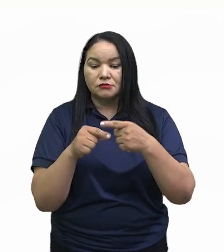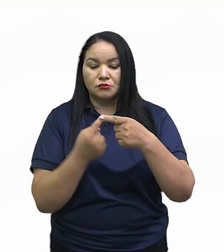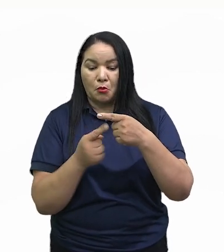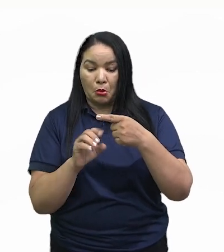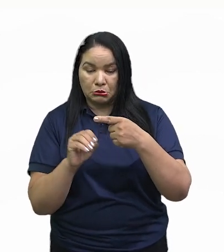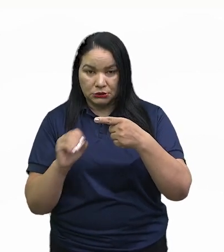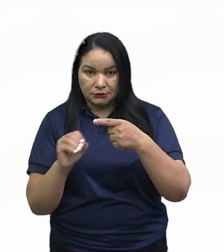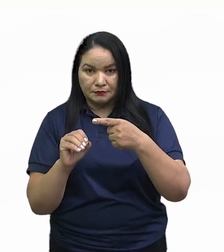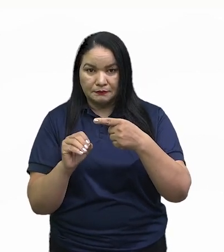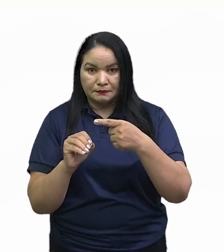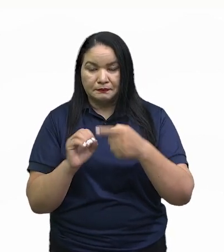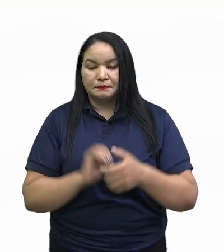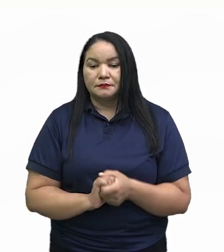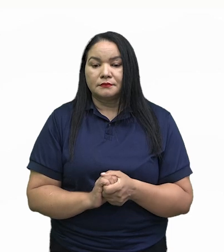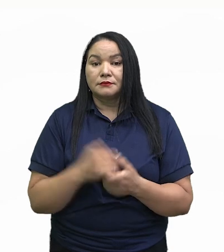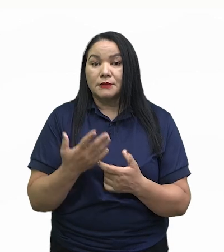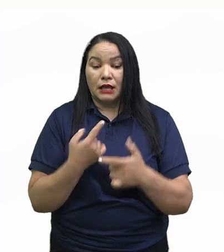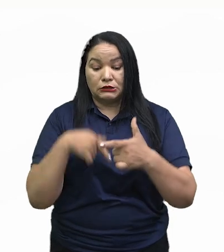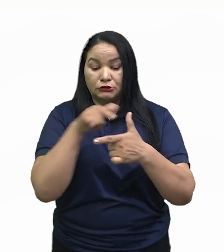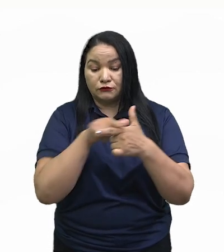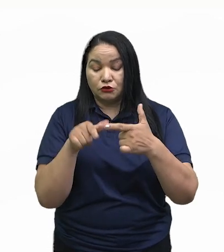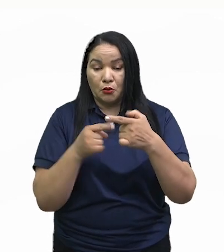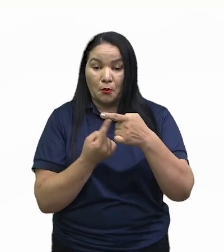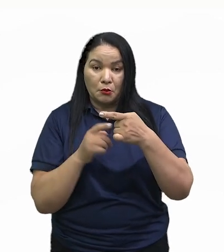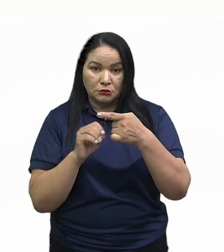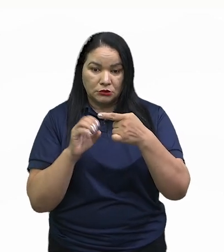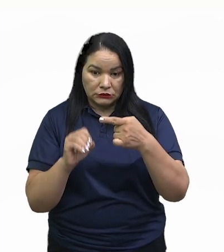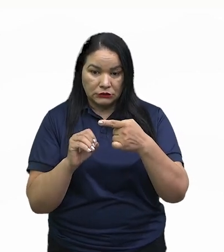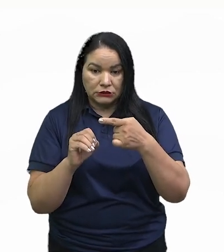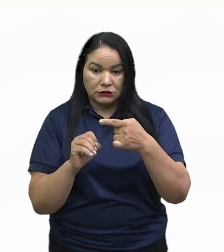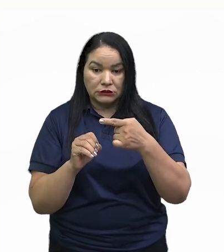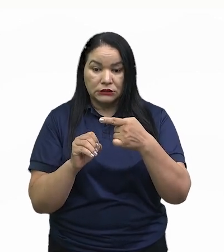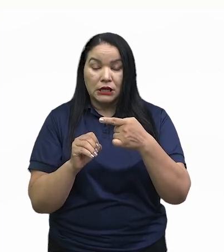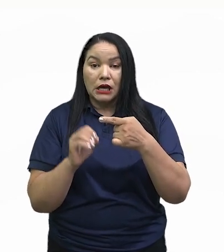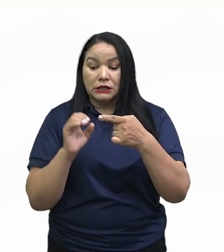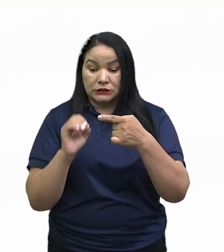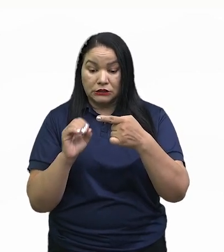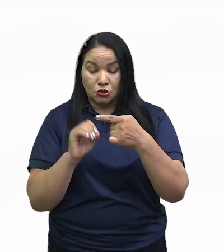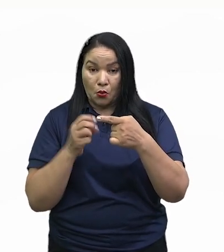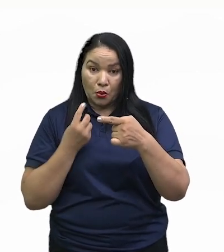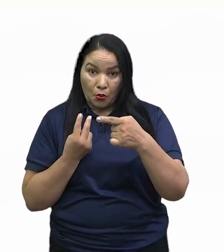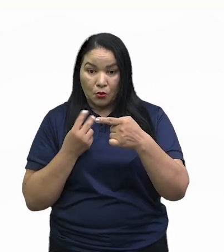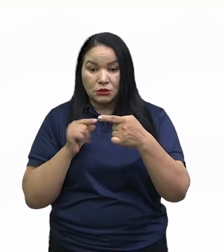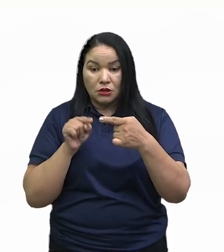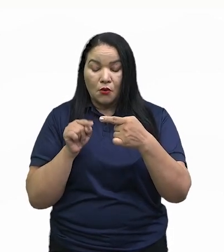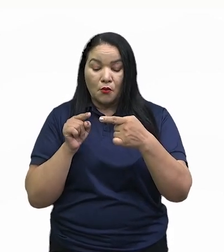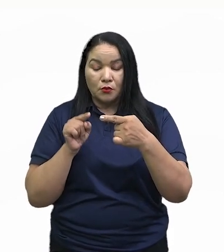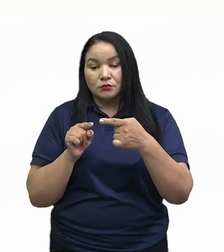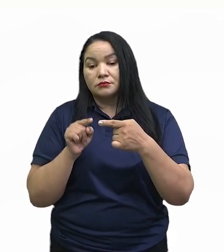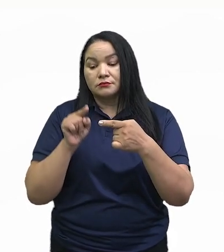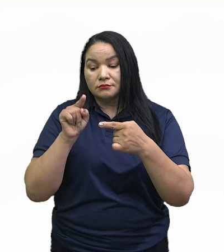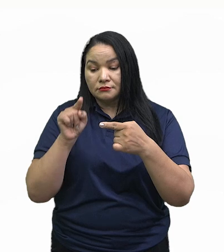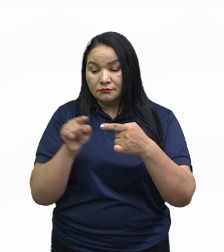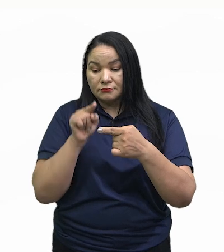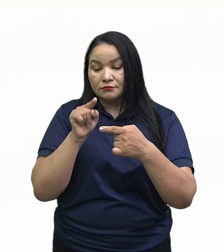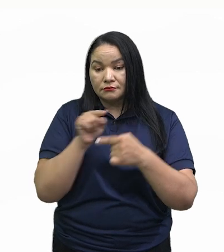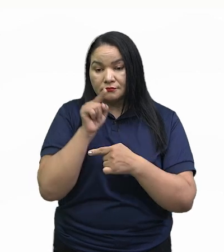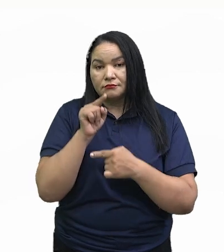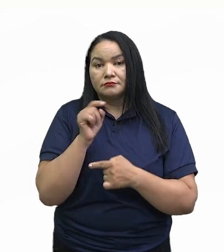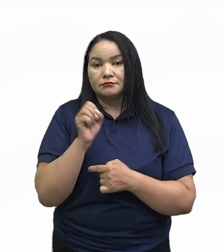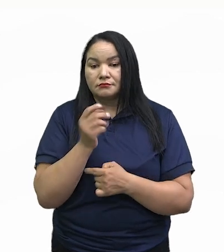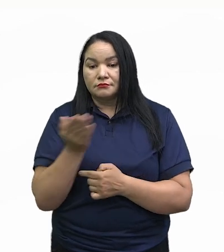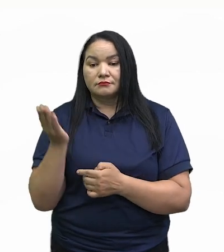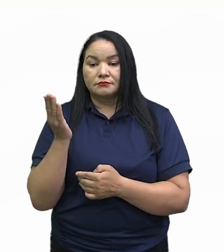100. Quando se divide o número por 100, devido a esses 2 zeros, se terá ali 2 casas decimais, 2 casas após